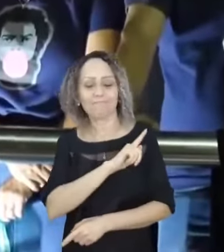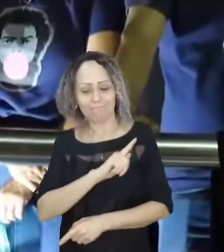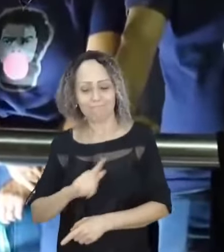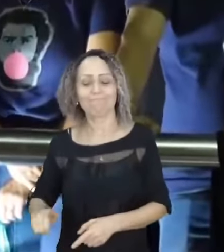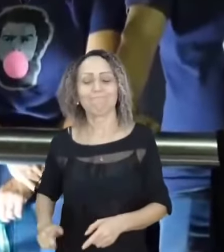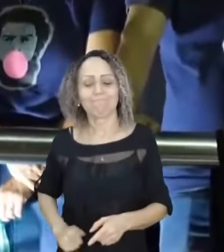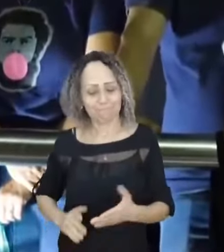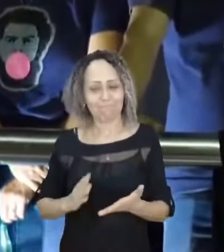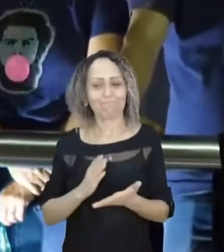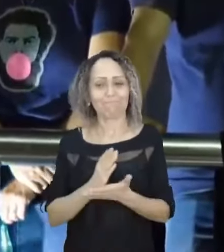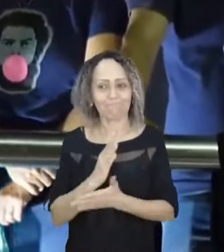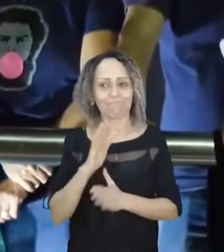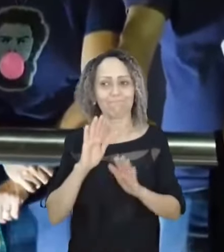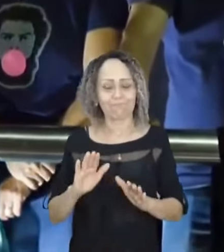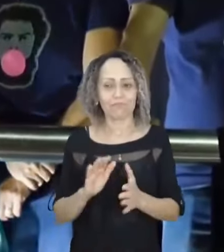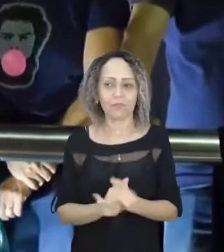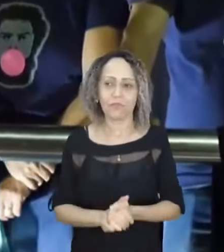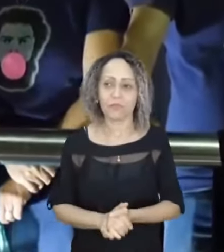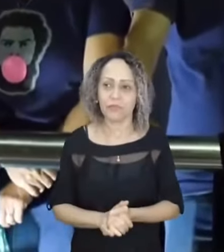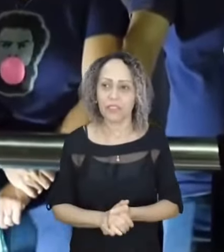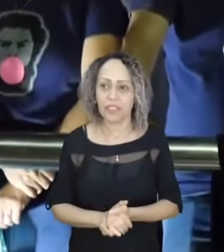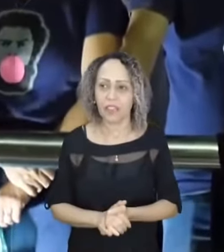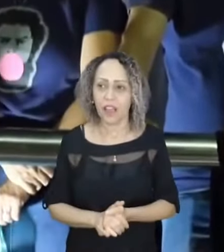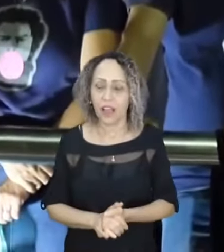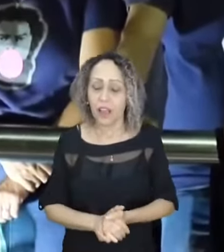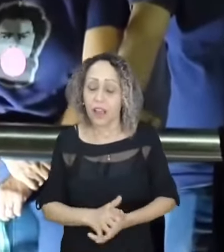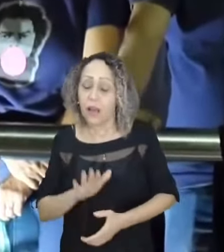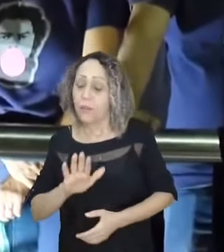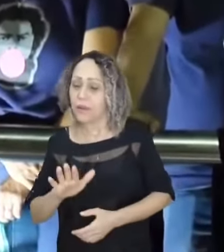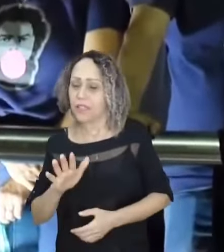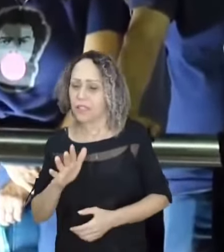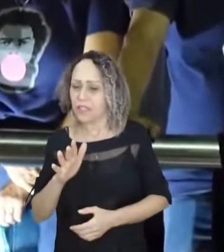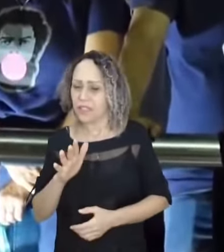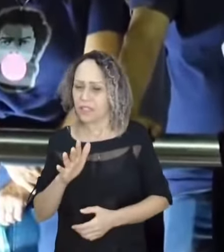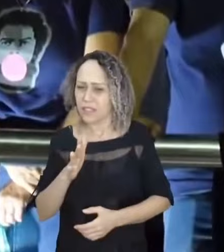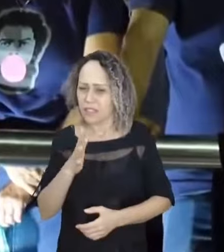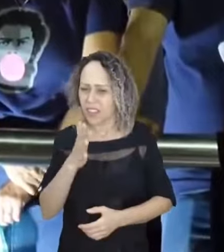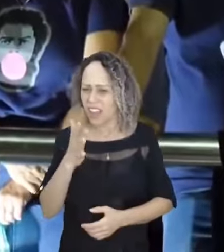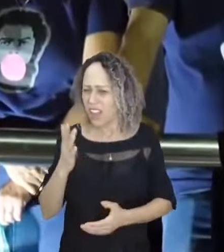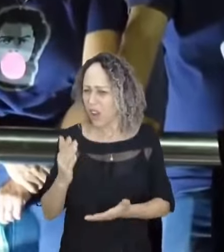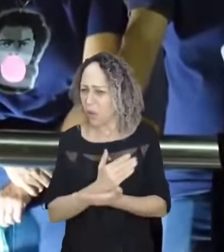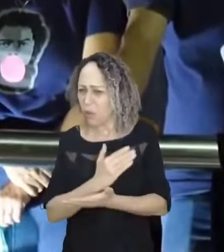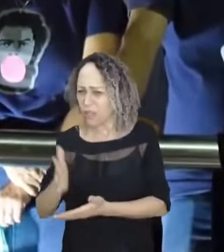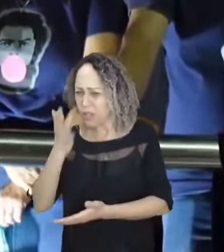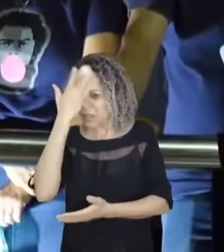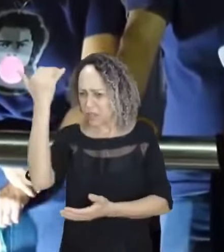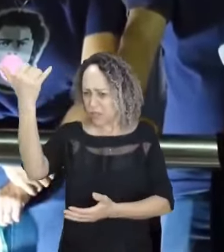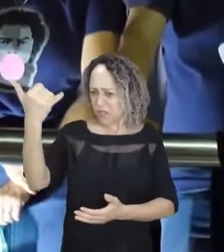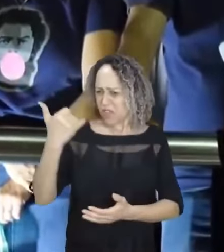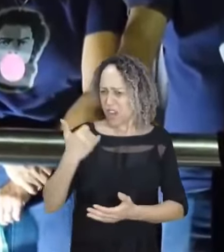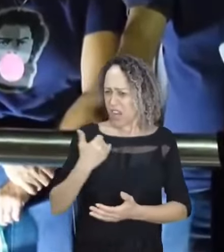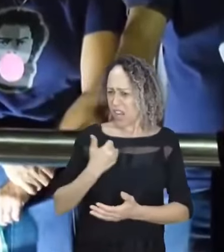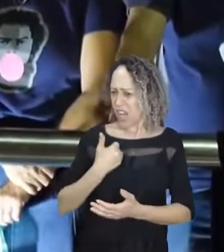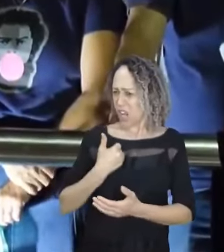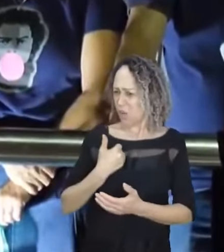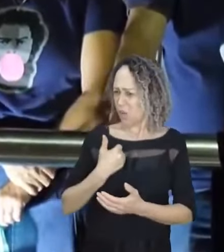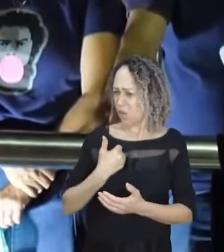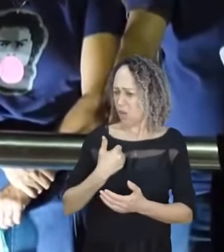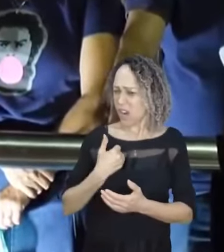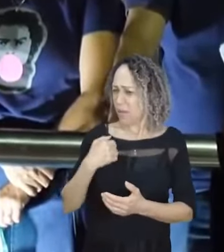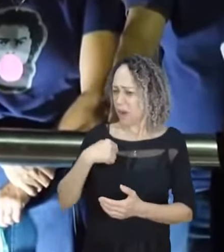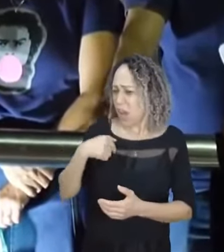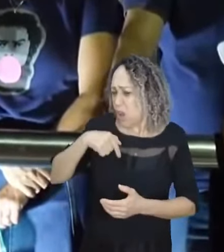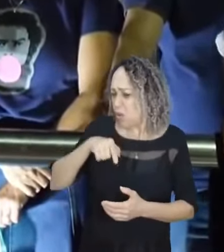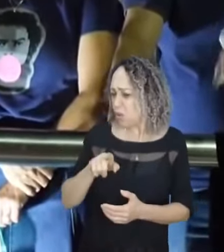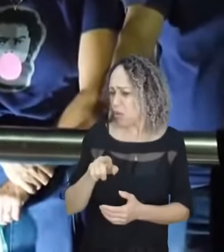porque o candidato lá está subjúdice, ele foi condenado. Eu quero dizer para vocês, eu jamais